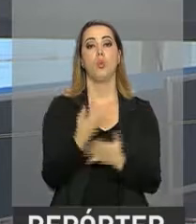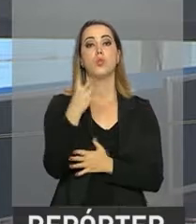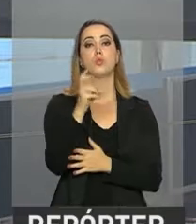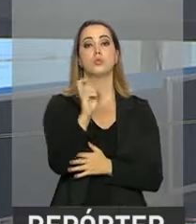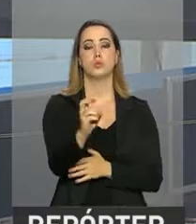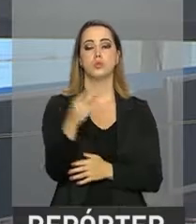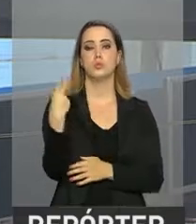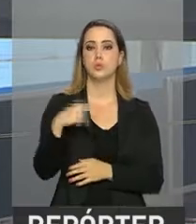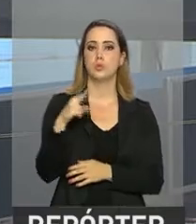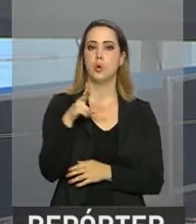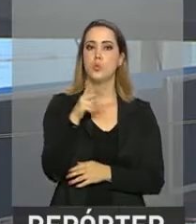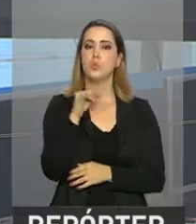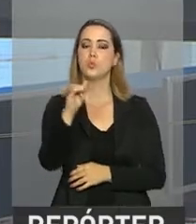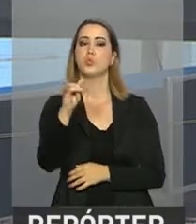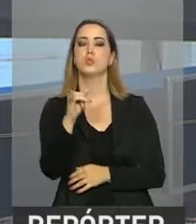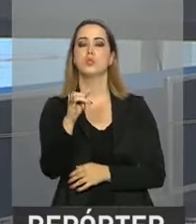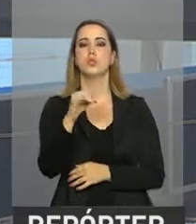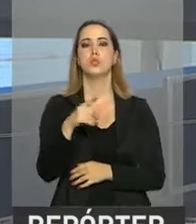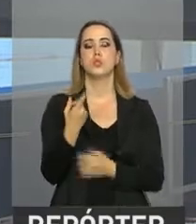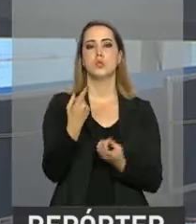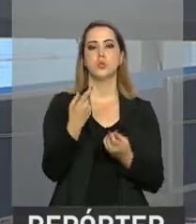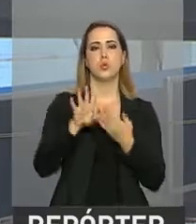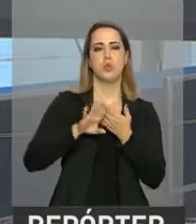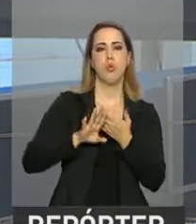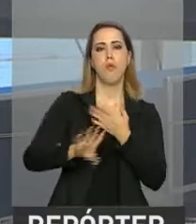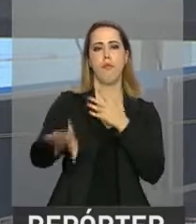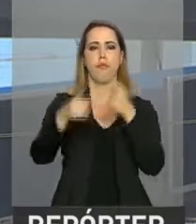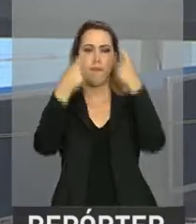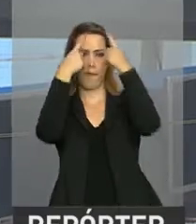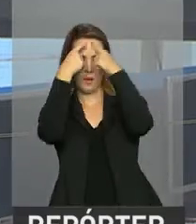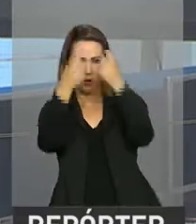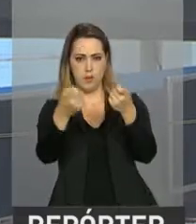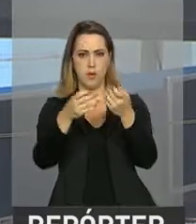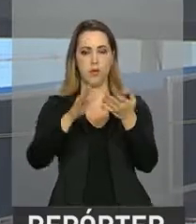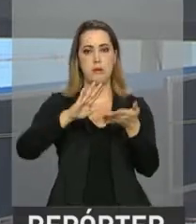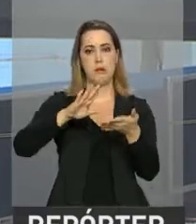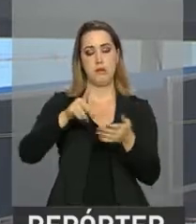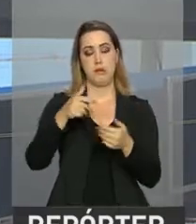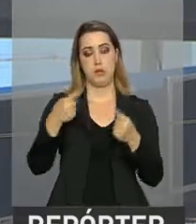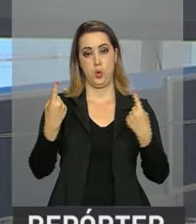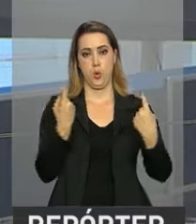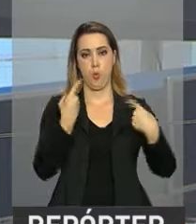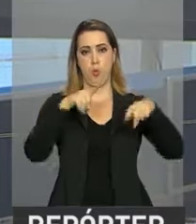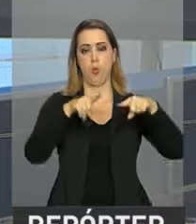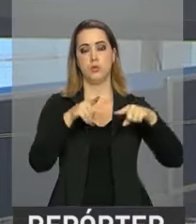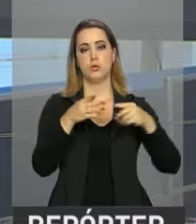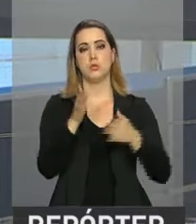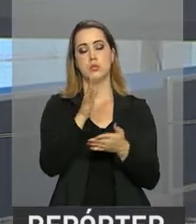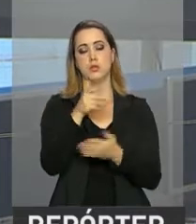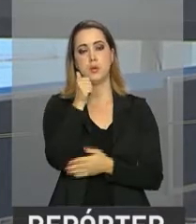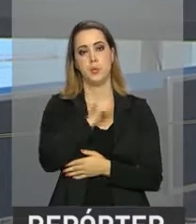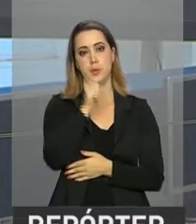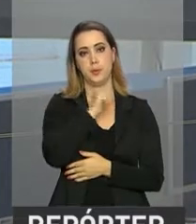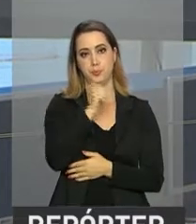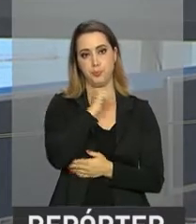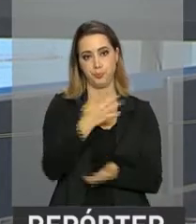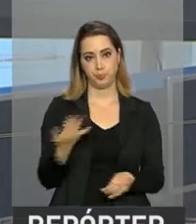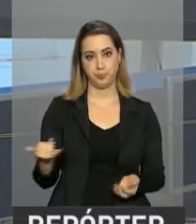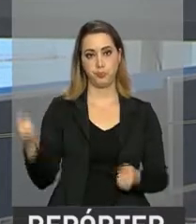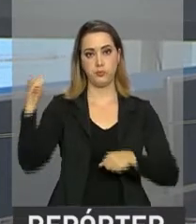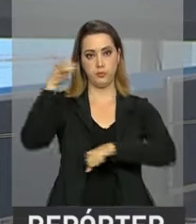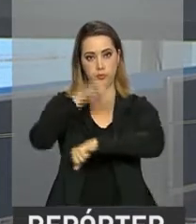de novembro é o dia internacional da não violência contra a mulher a infraero que administra 67 aeroportos no país